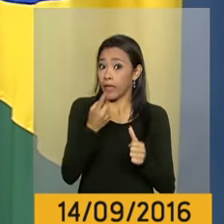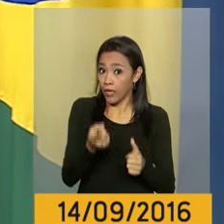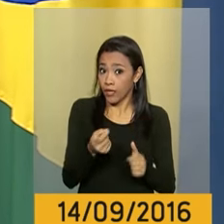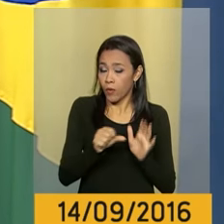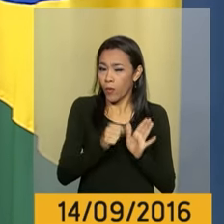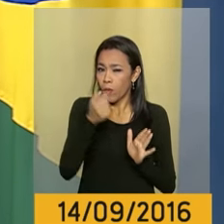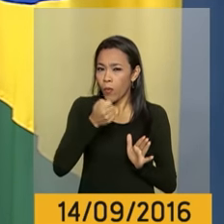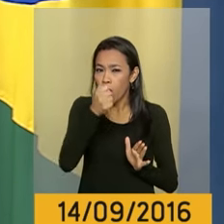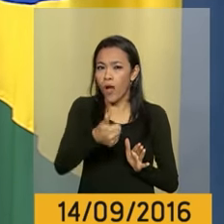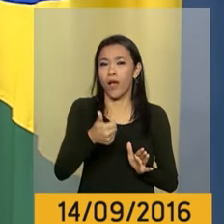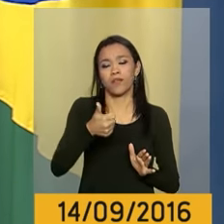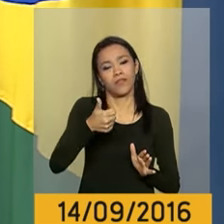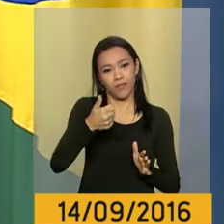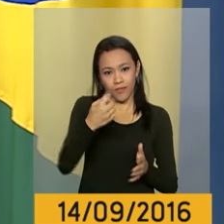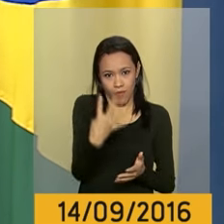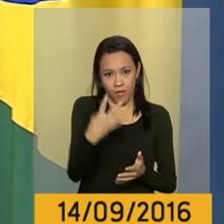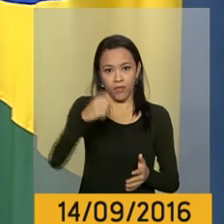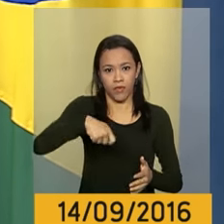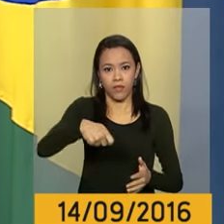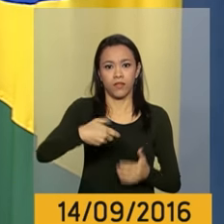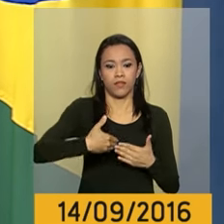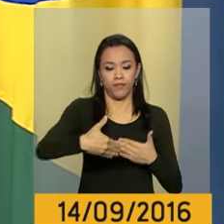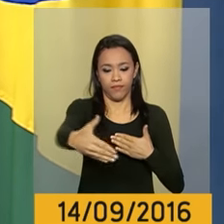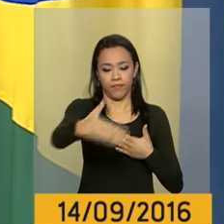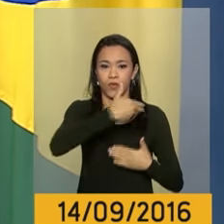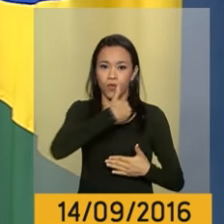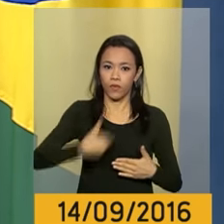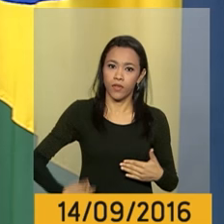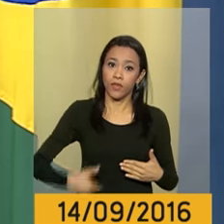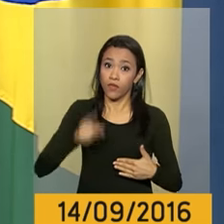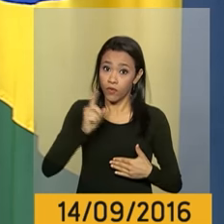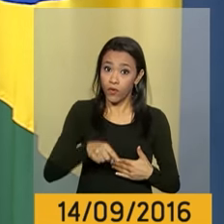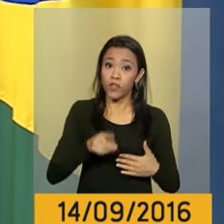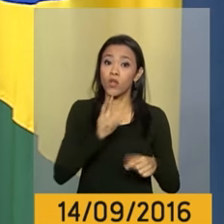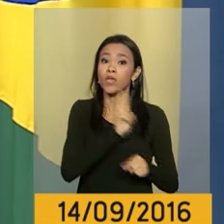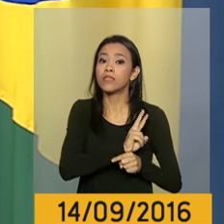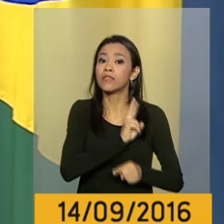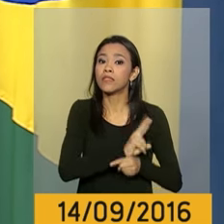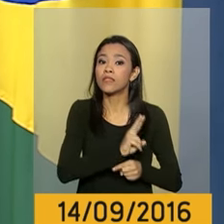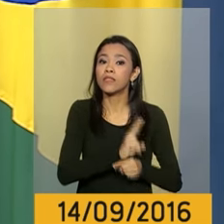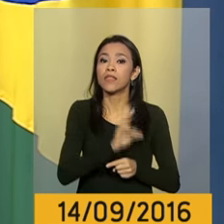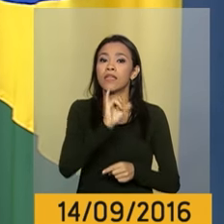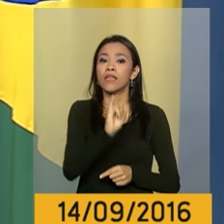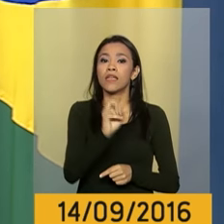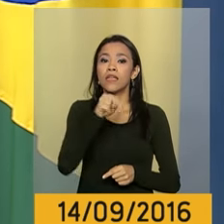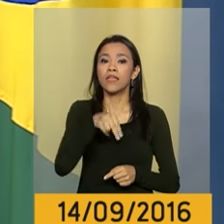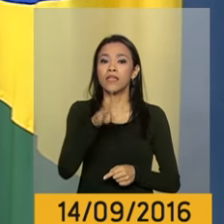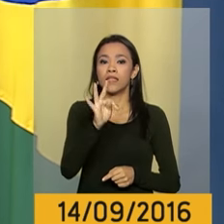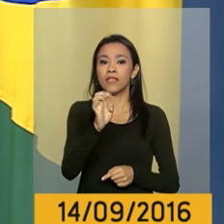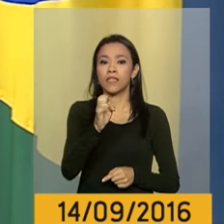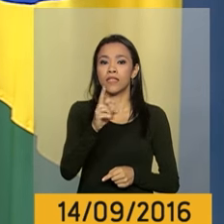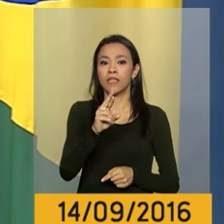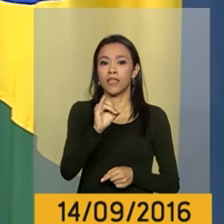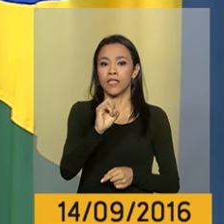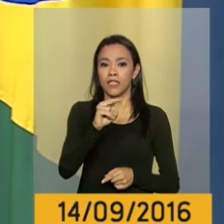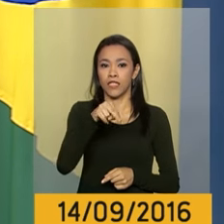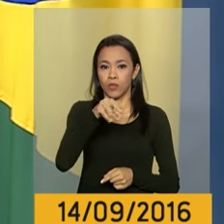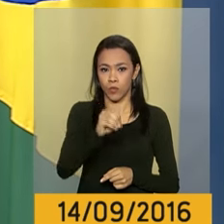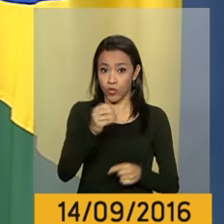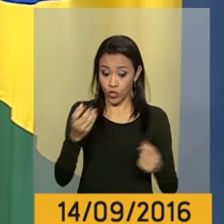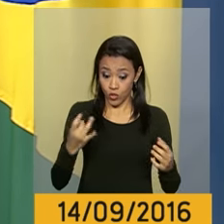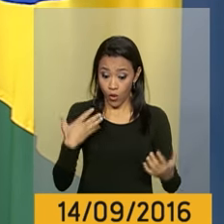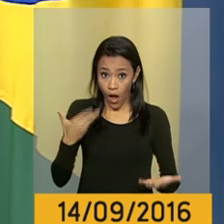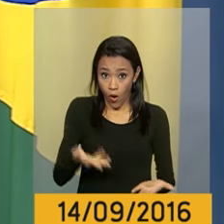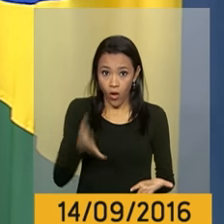quase 4 meses foram de natureza interina. E só agora é que nos efetivamos. Mas,